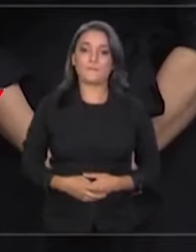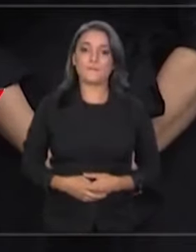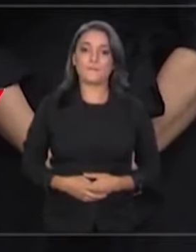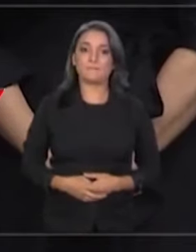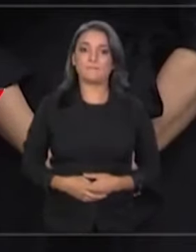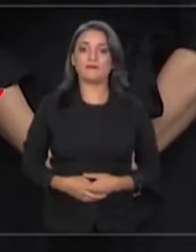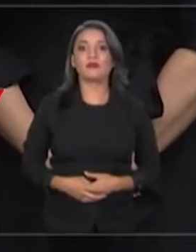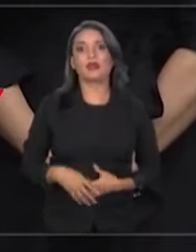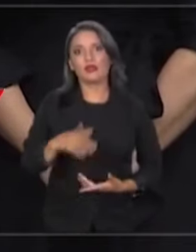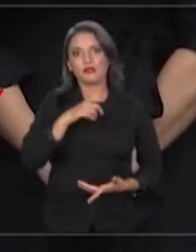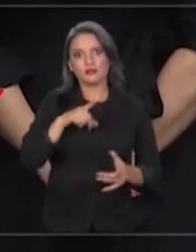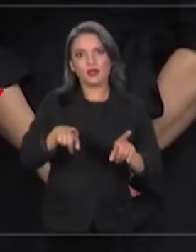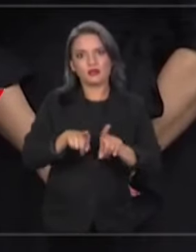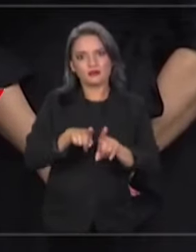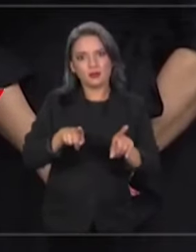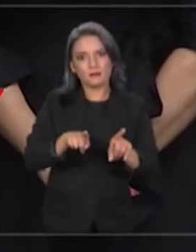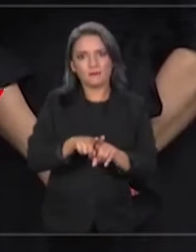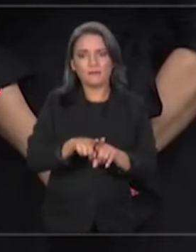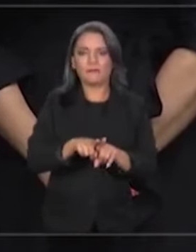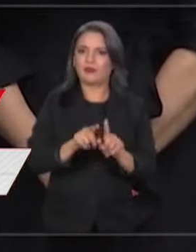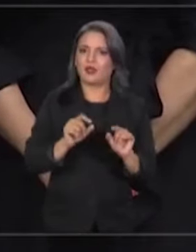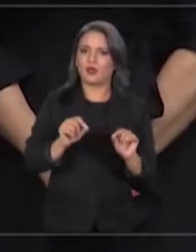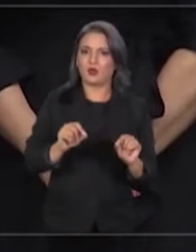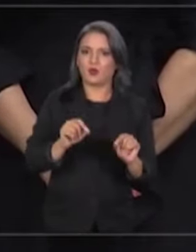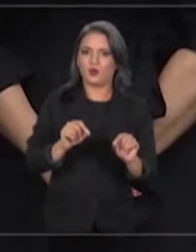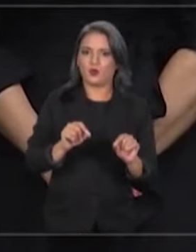componente repressivo para